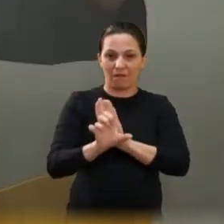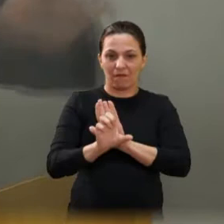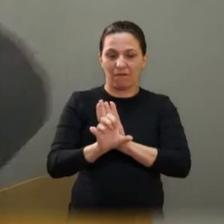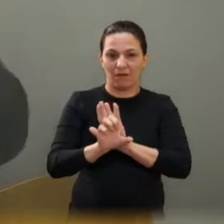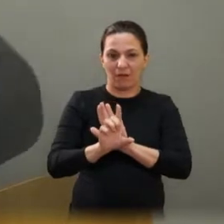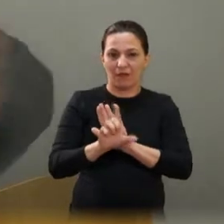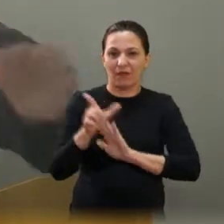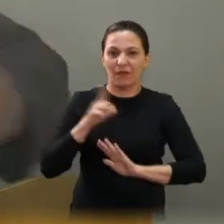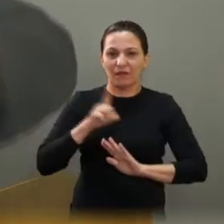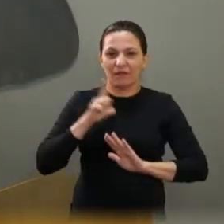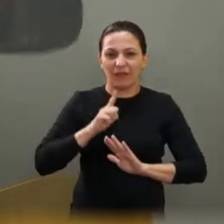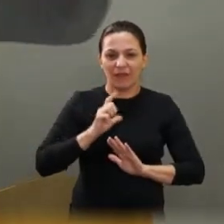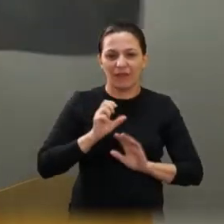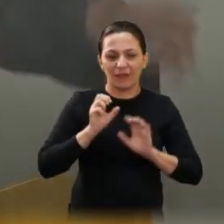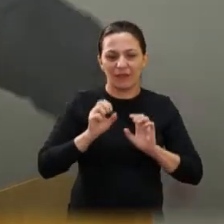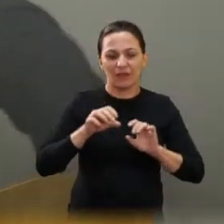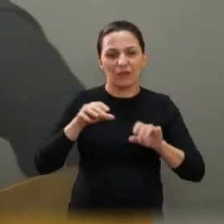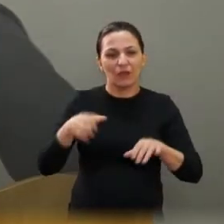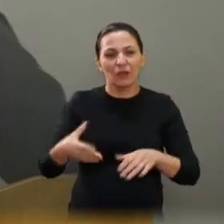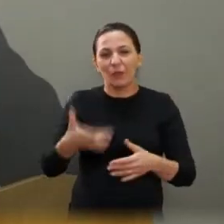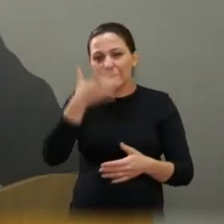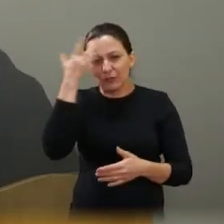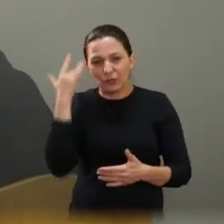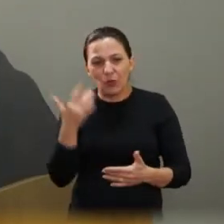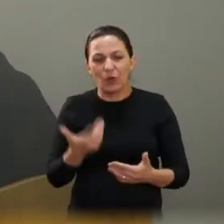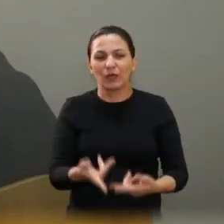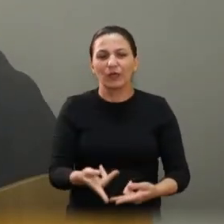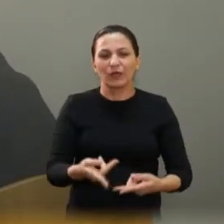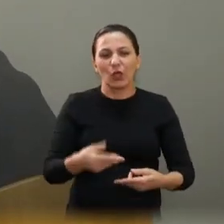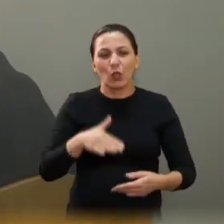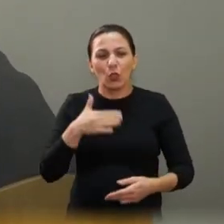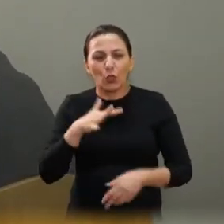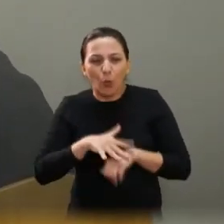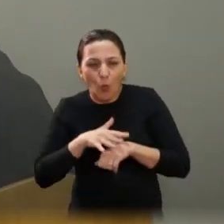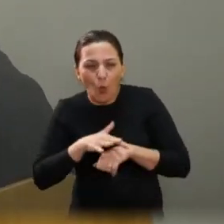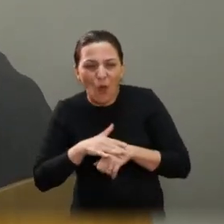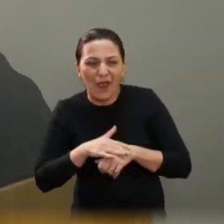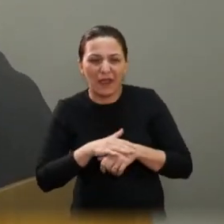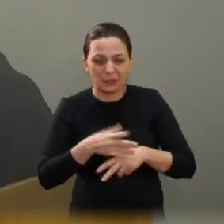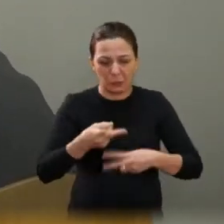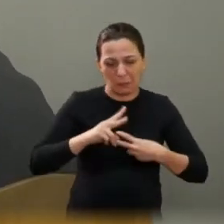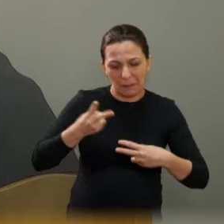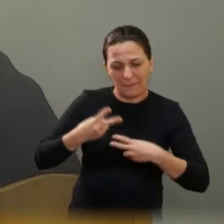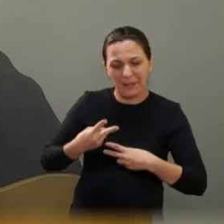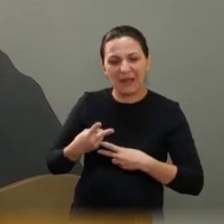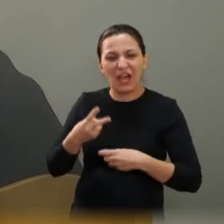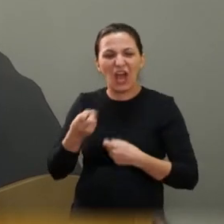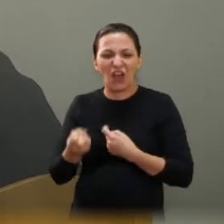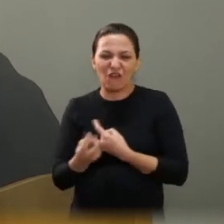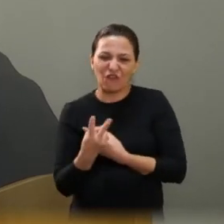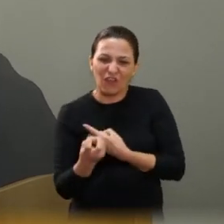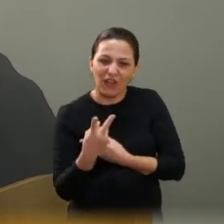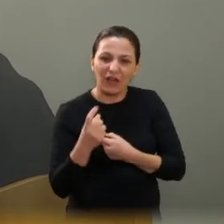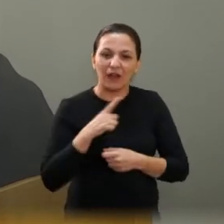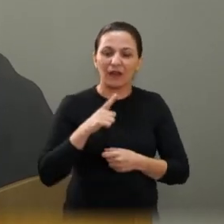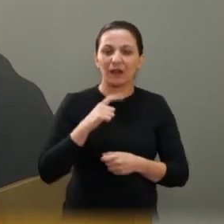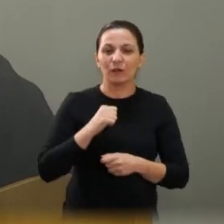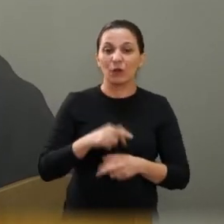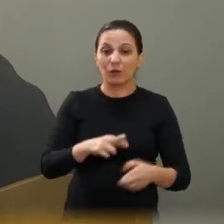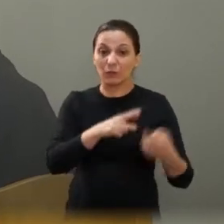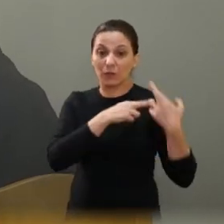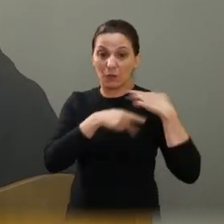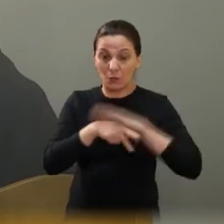a descontaminação de cá traço de bola as pessoas virem a falecer outras coisas aí sim cobra